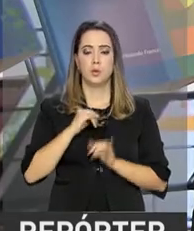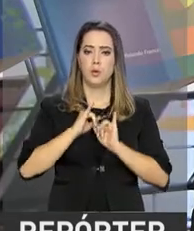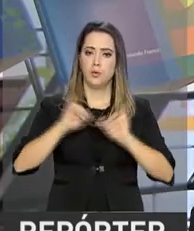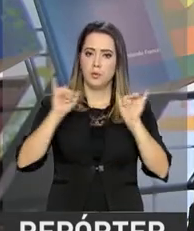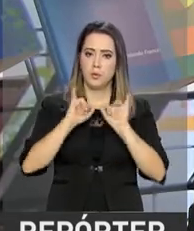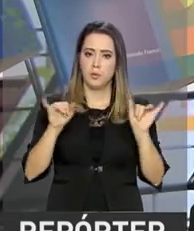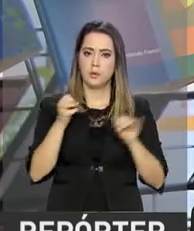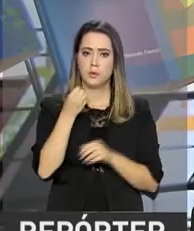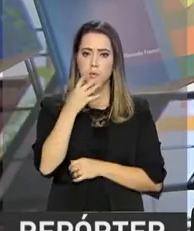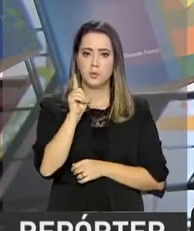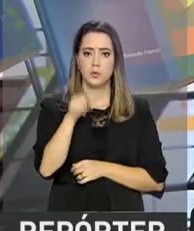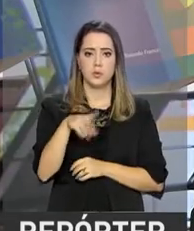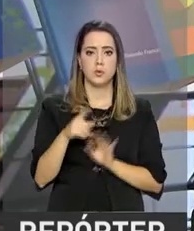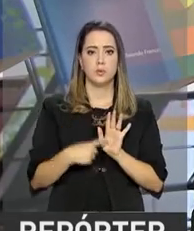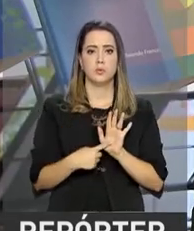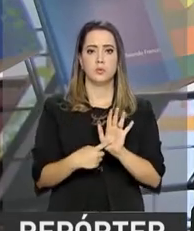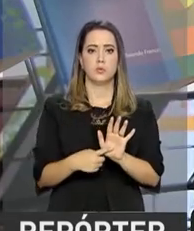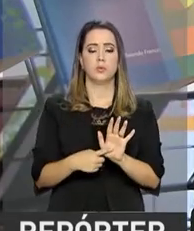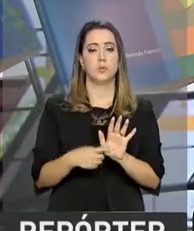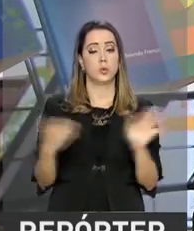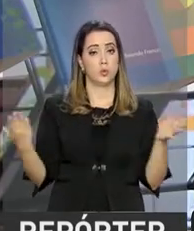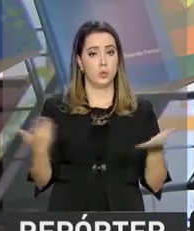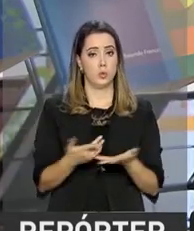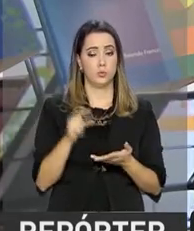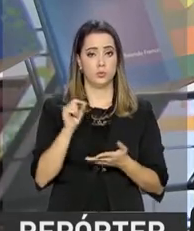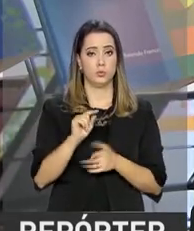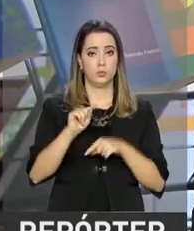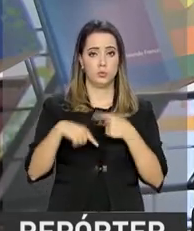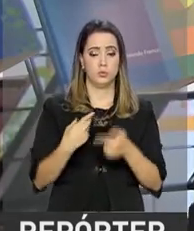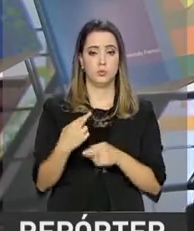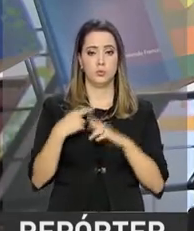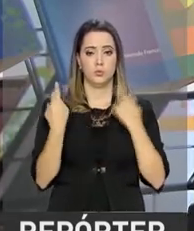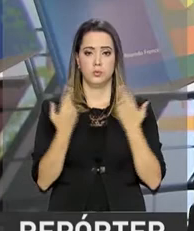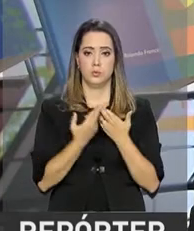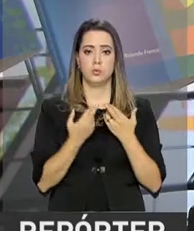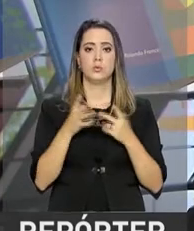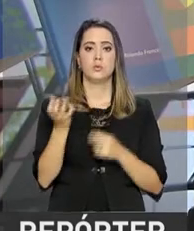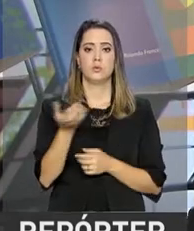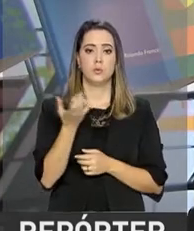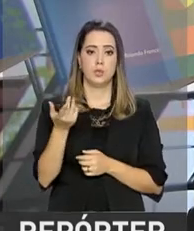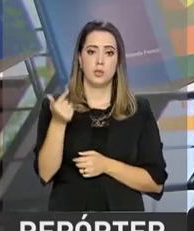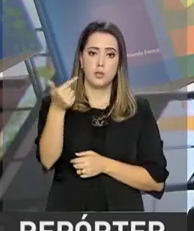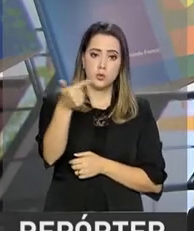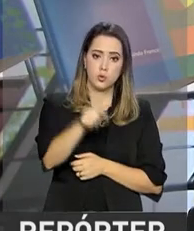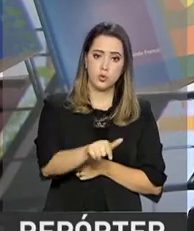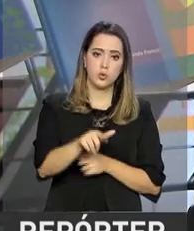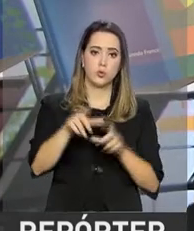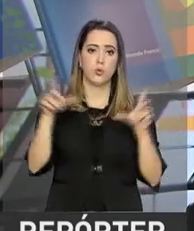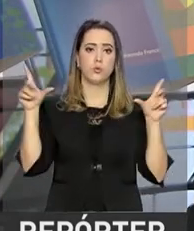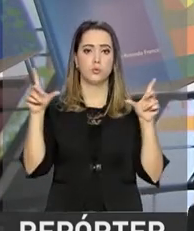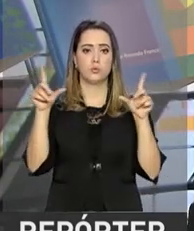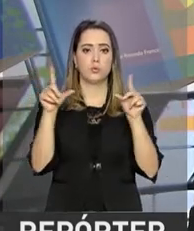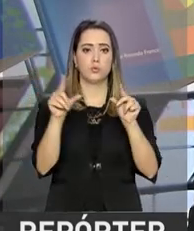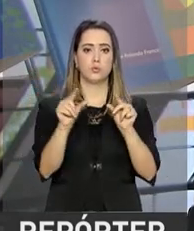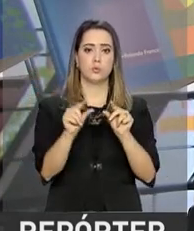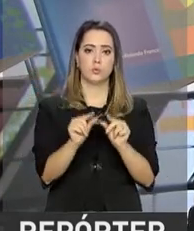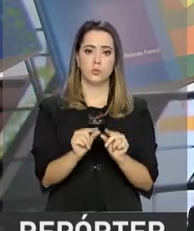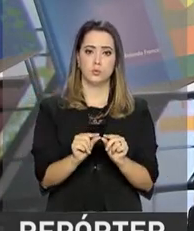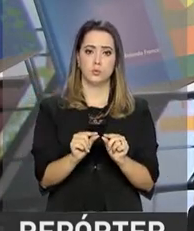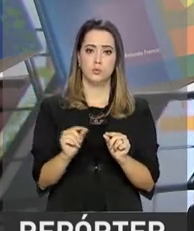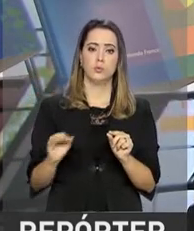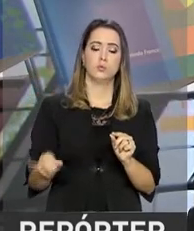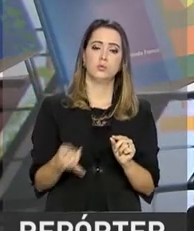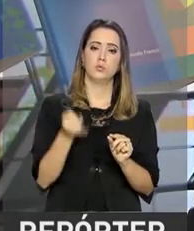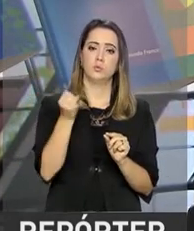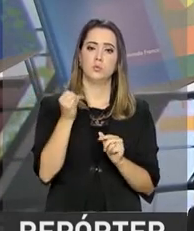eles já sinalizou para o mercado que na próxima reunião ele deve é reduzir é é